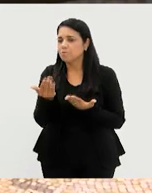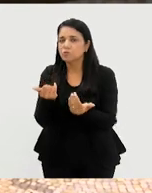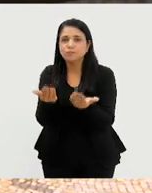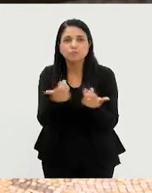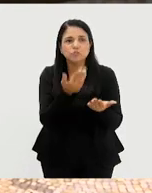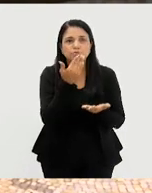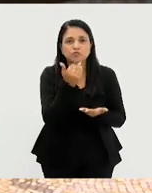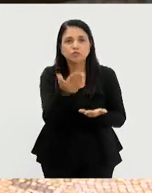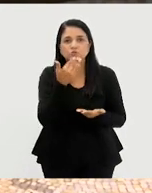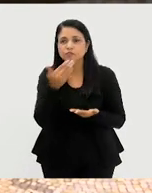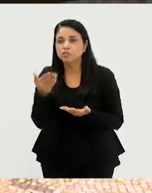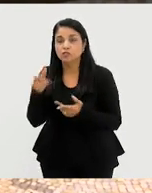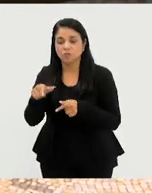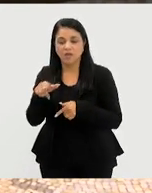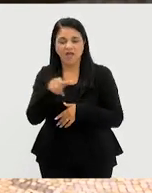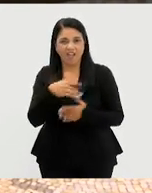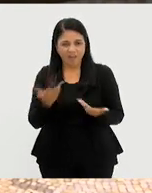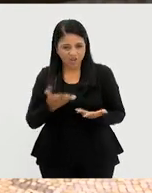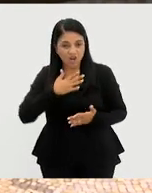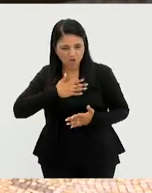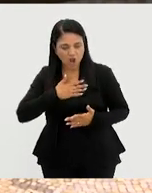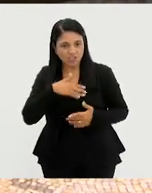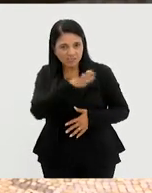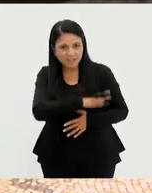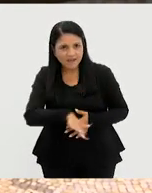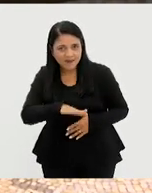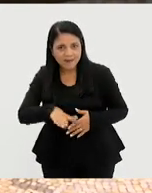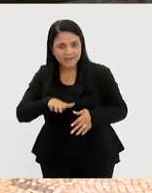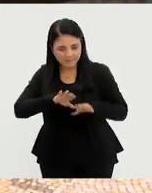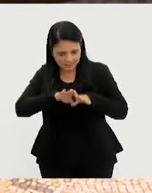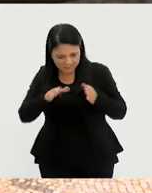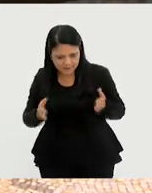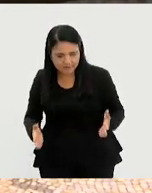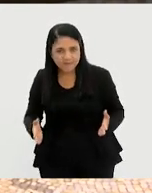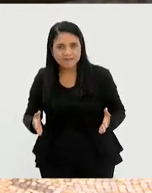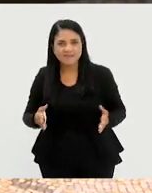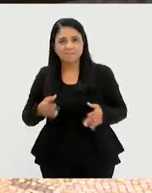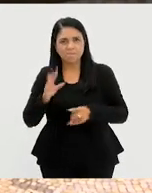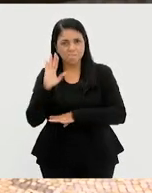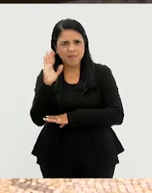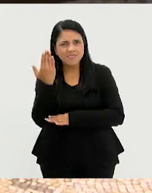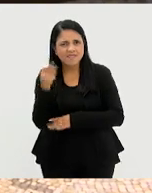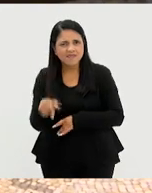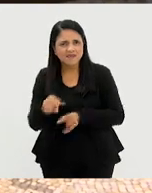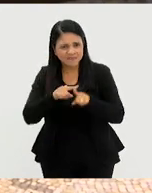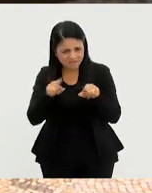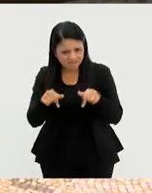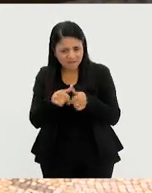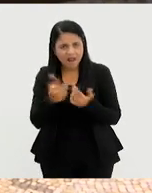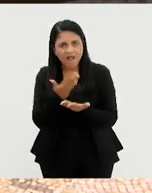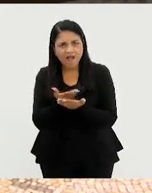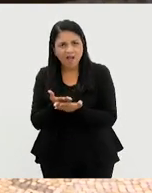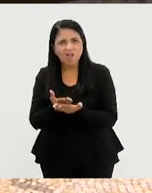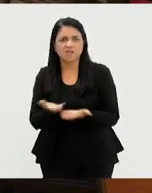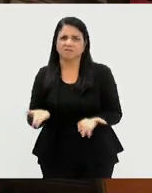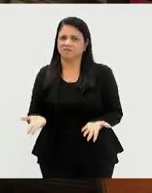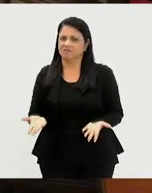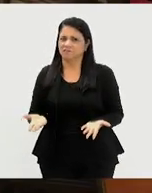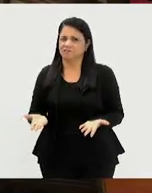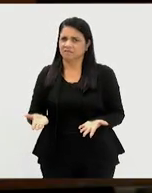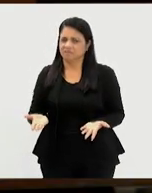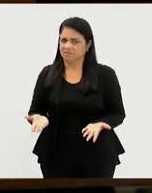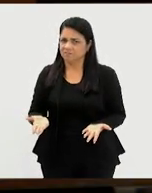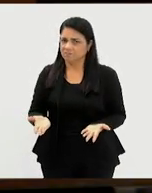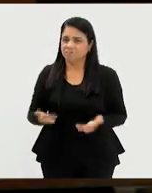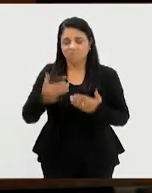nossas crianças para sentar na madeira num verdadeiro tapa na cara das nossas famílias e do Cidadão carioca Muito obrigado Deputado PB